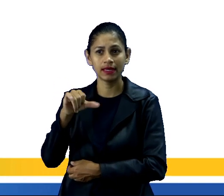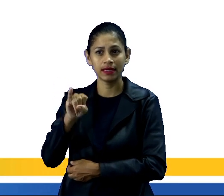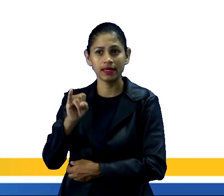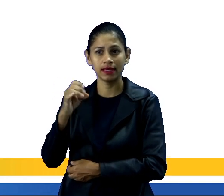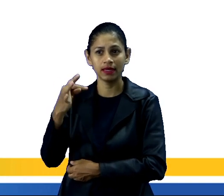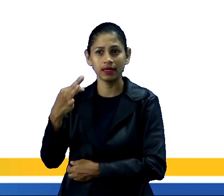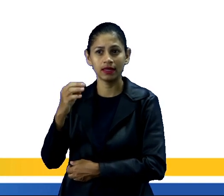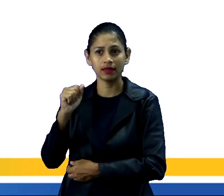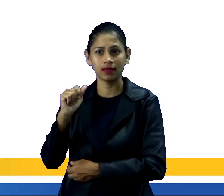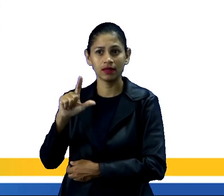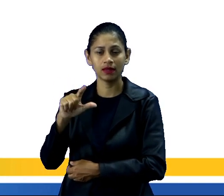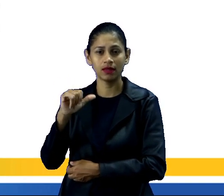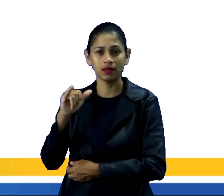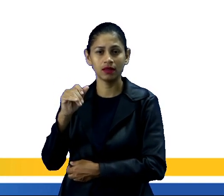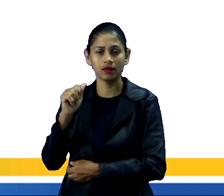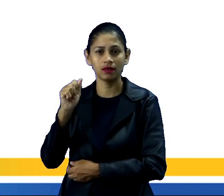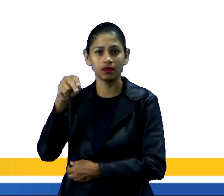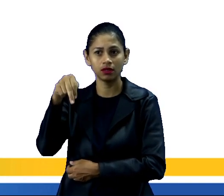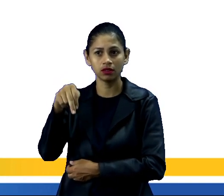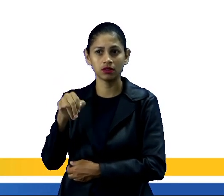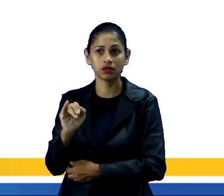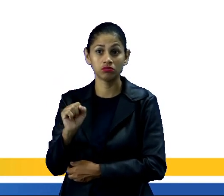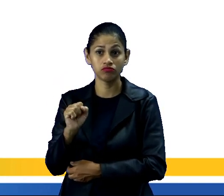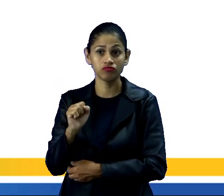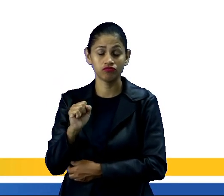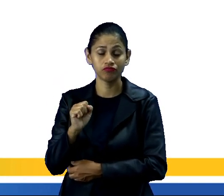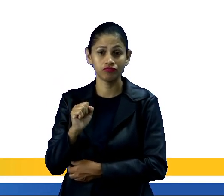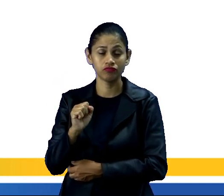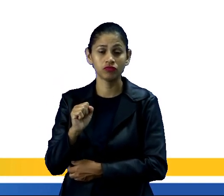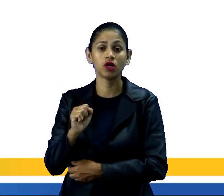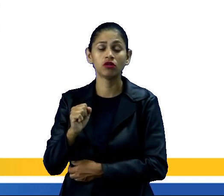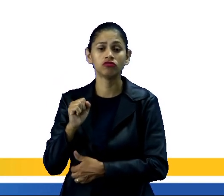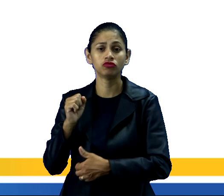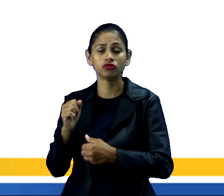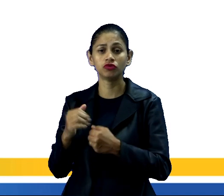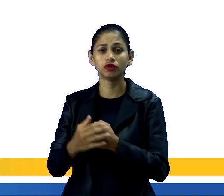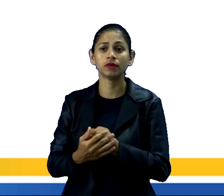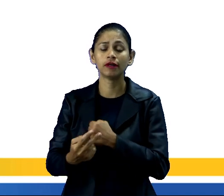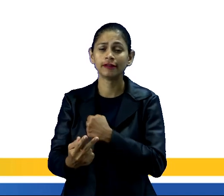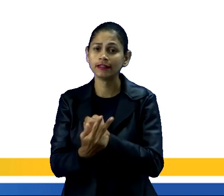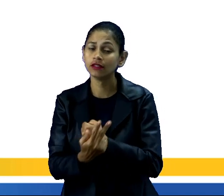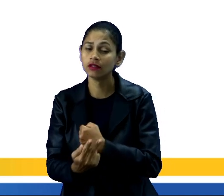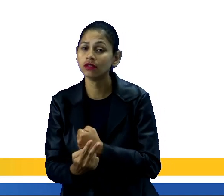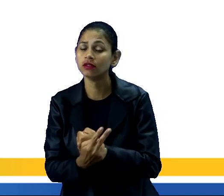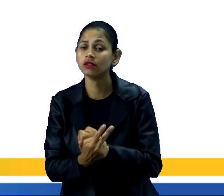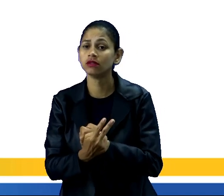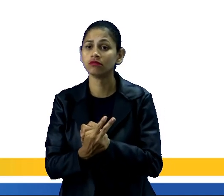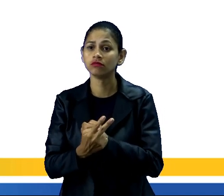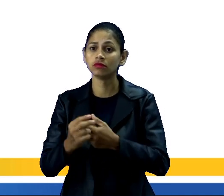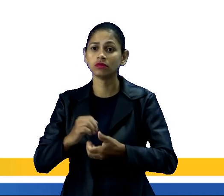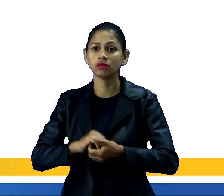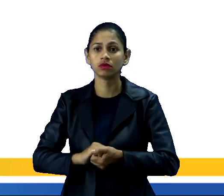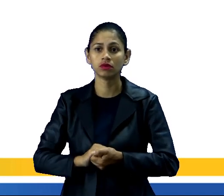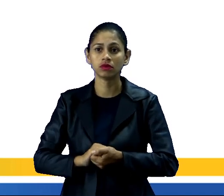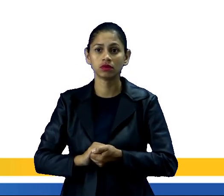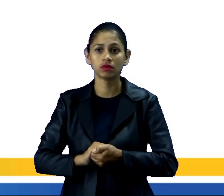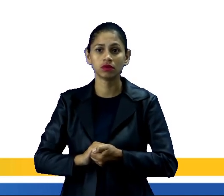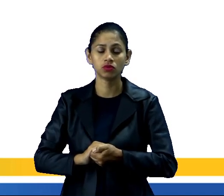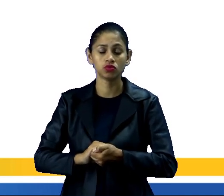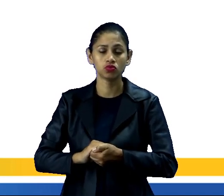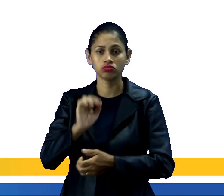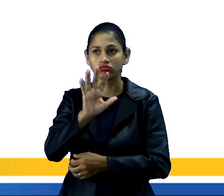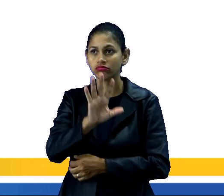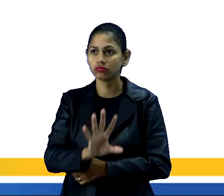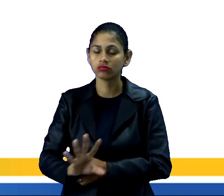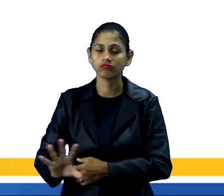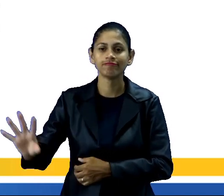grupo paramilitar, né, defende um nacionalismo extremo e a subordinação do indivíduo ao Estado, né. O Mussolini prometia ali no seu